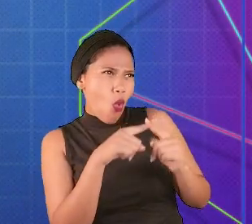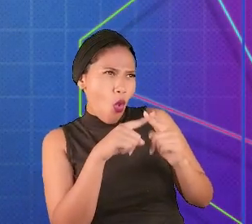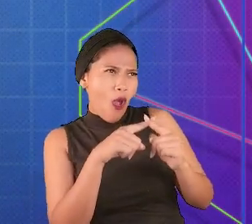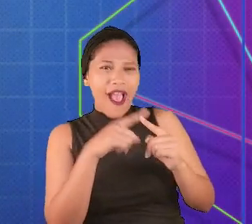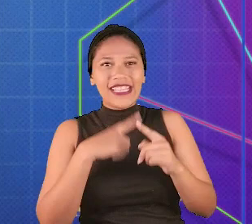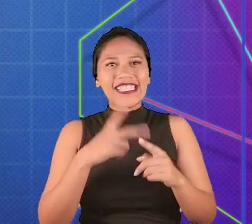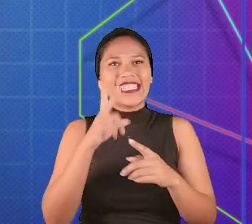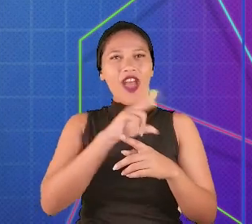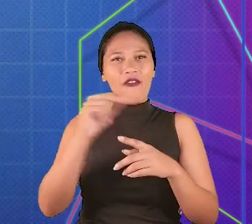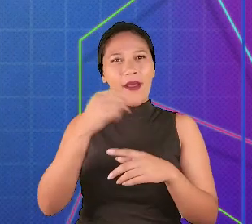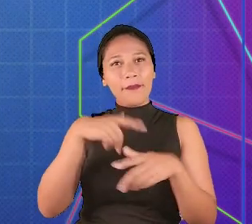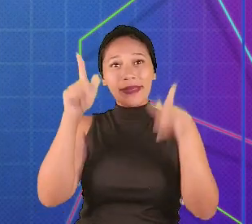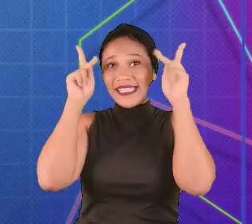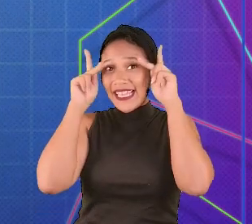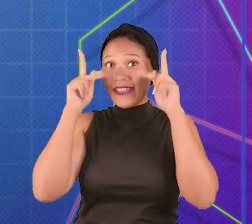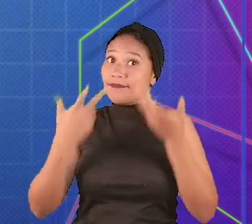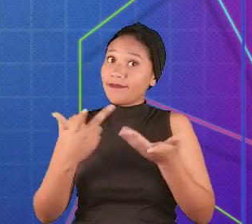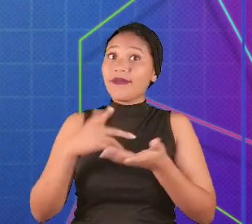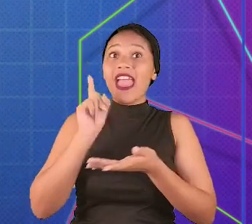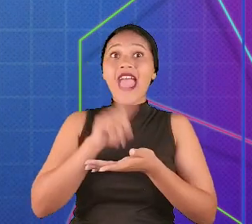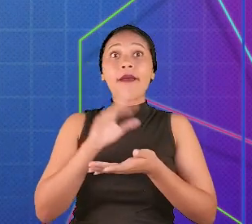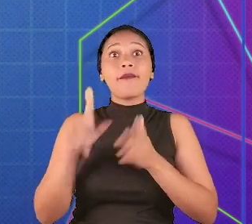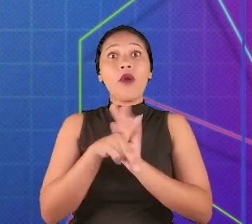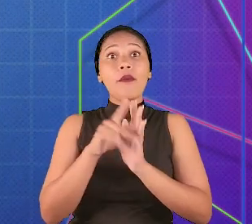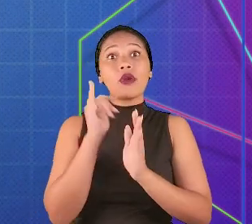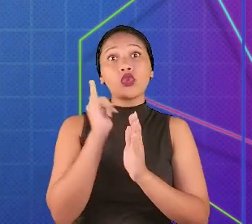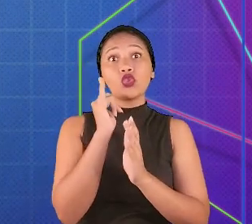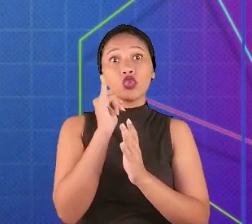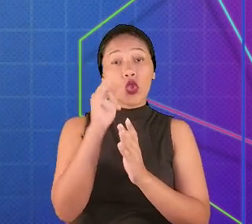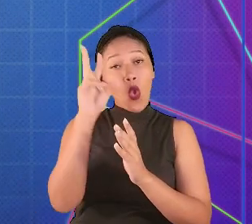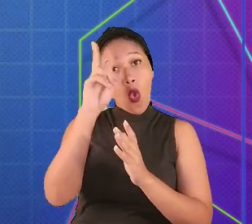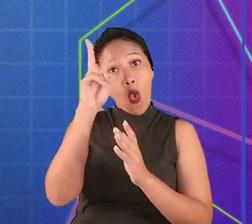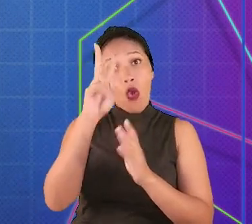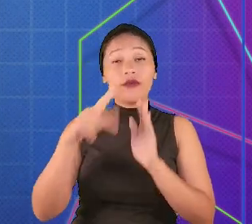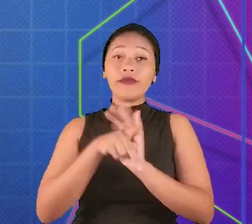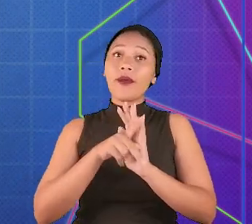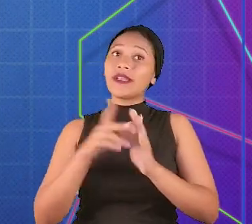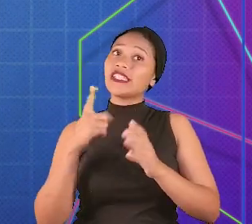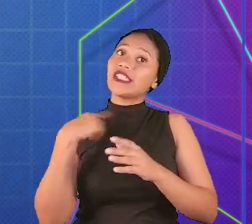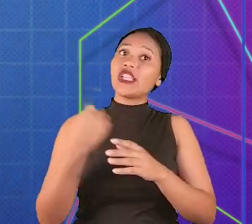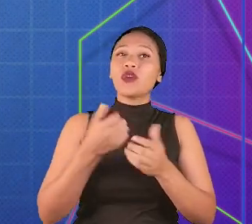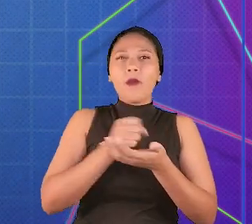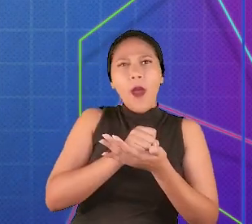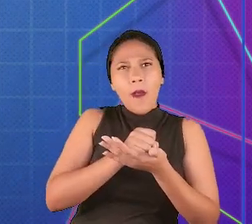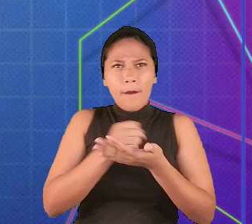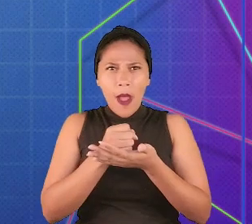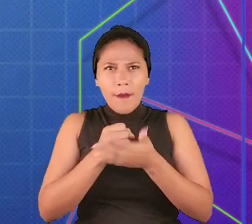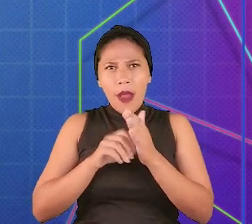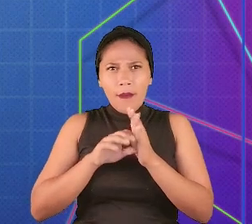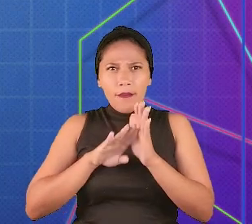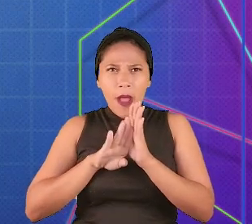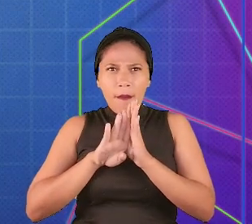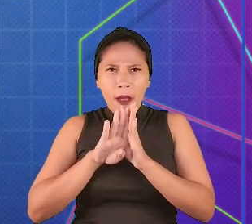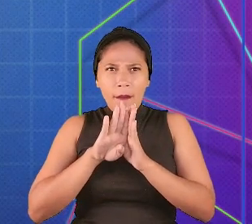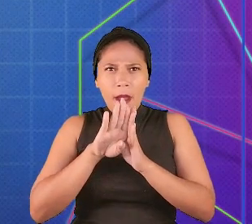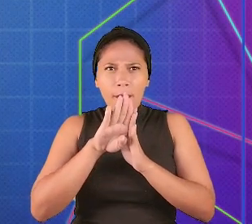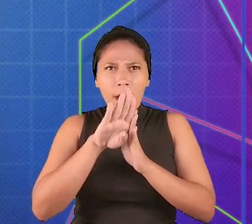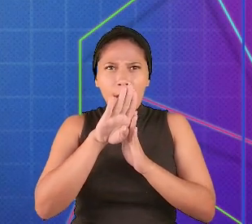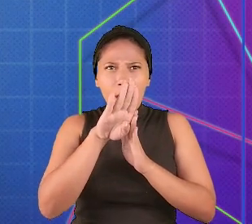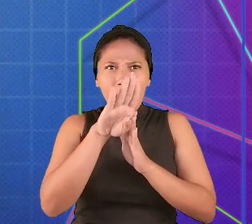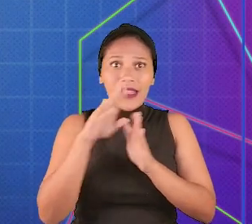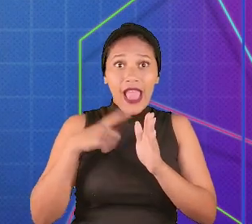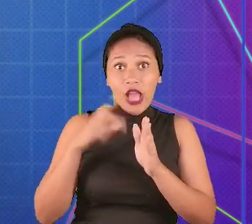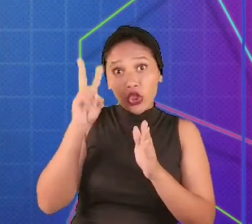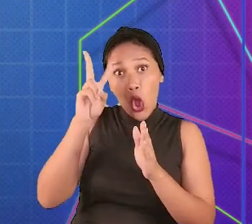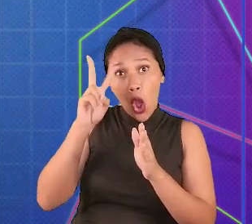Peach. Então, a narrativa é a história que o jogo conta quando a gente joga. Quanto mais avançamos os níveis, mais